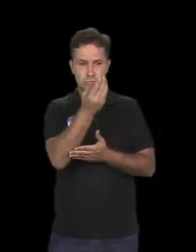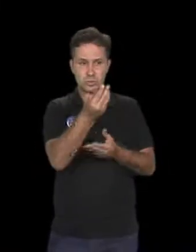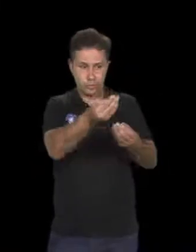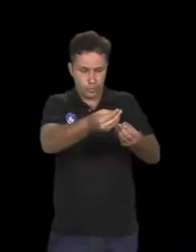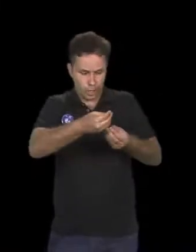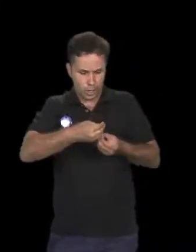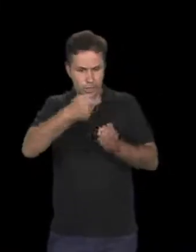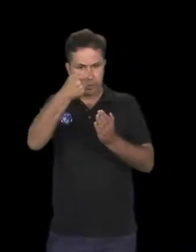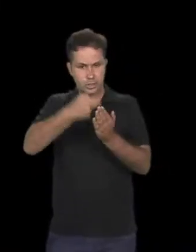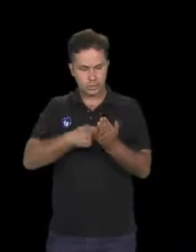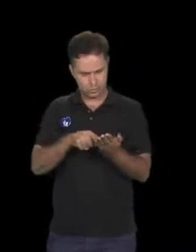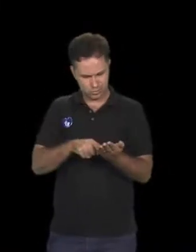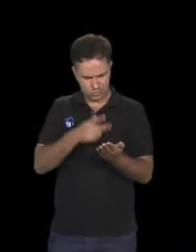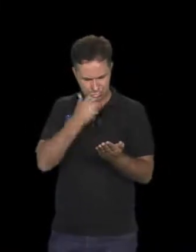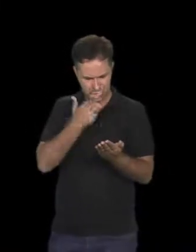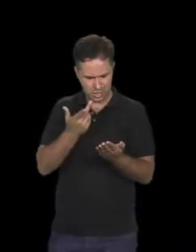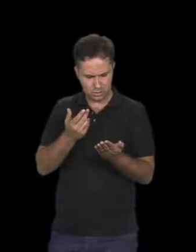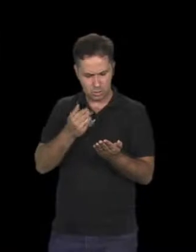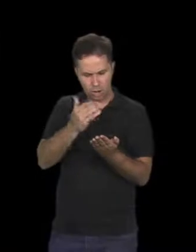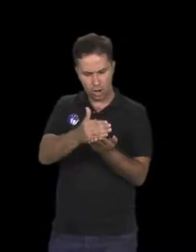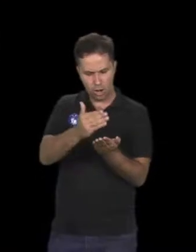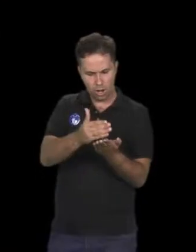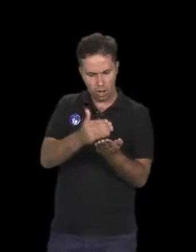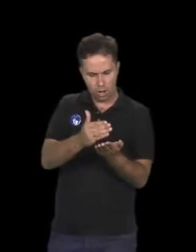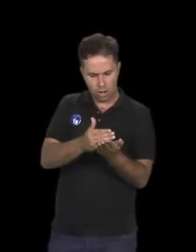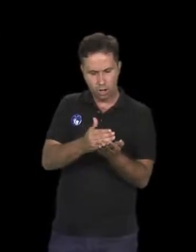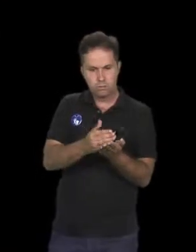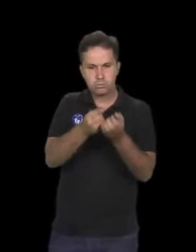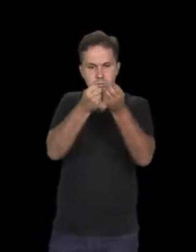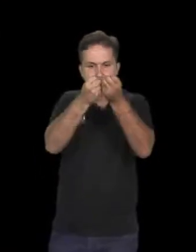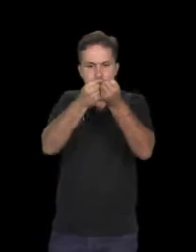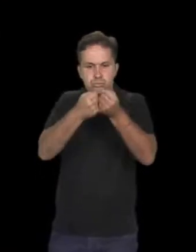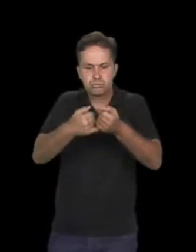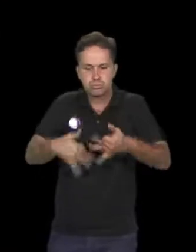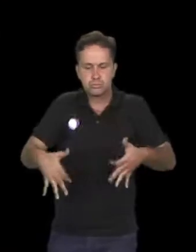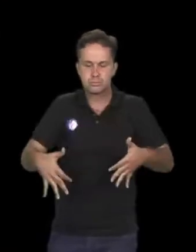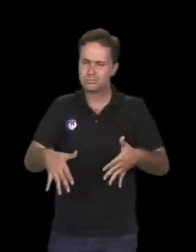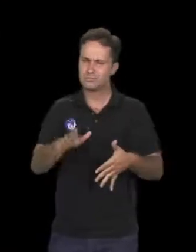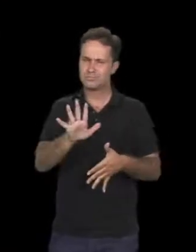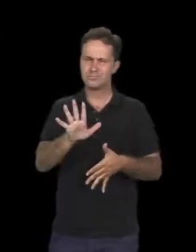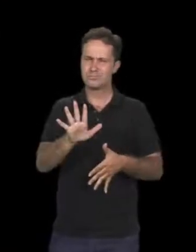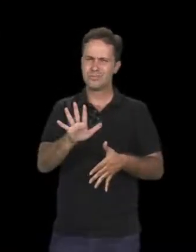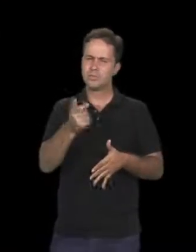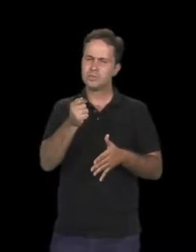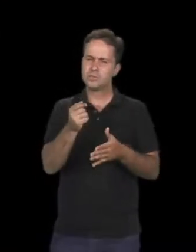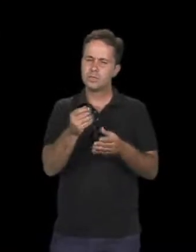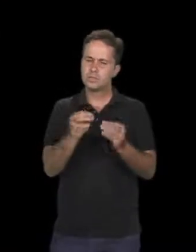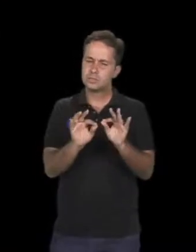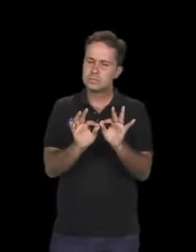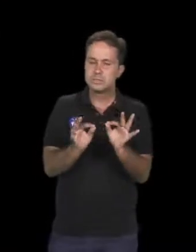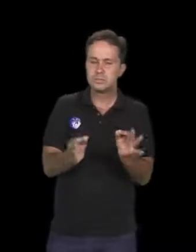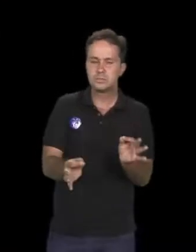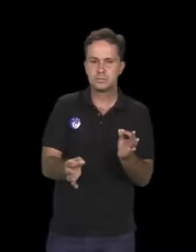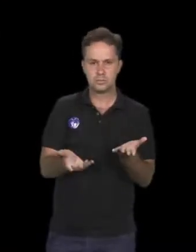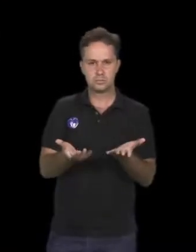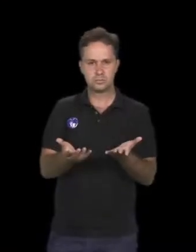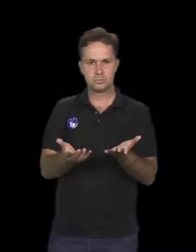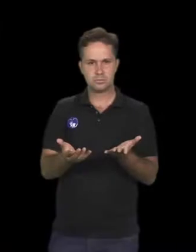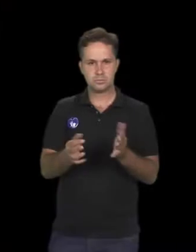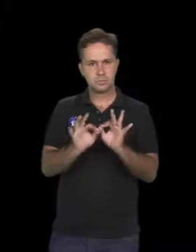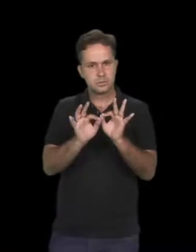É preciso que o texto peça, que a narrativa peça detalhes desse tipo para que a coisa funcione. E, enfim, a Daniela Pinheiro, eu acho que é uma jornalista que faz isso muito